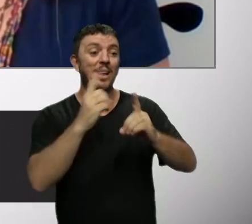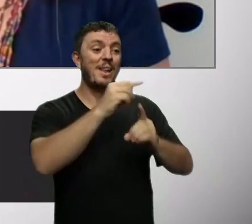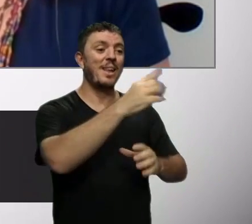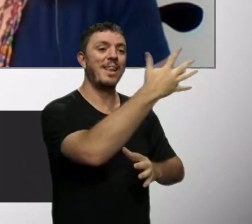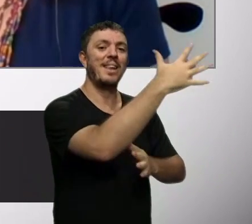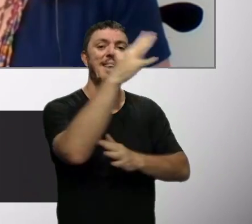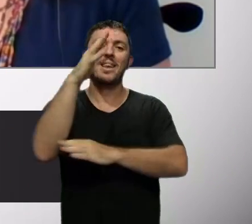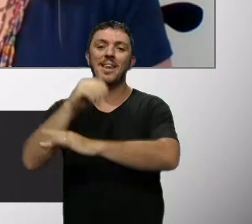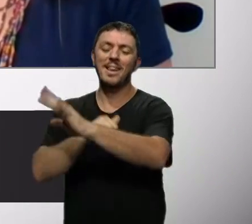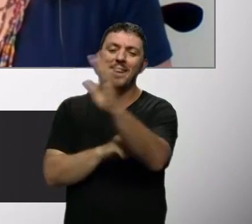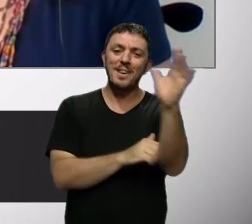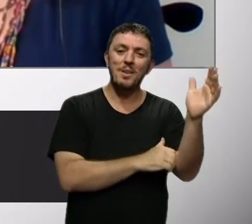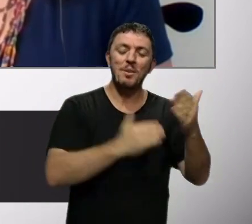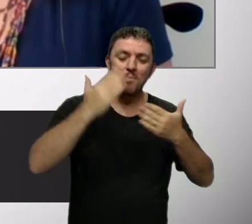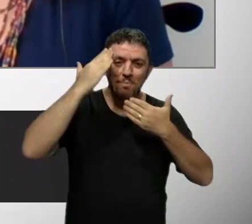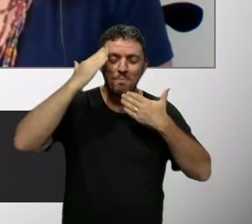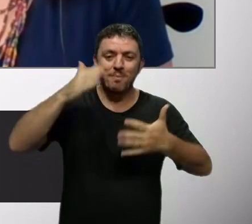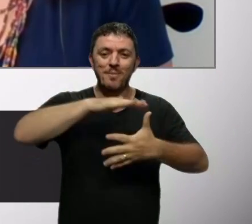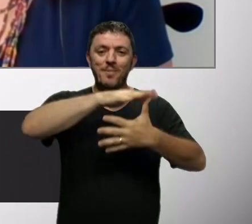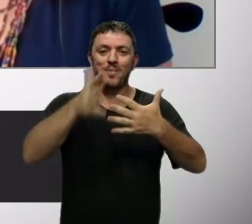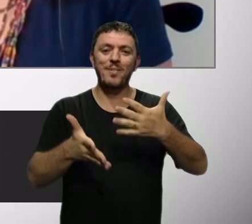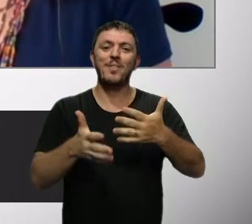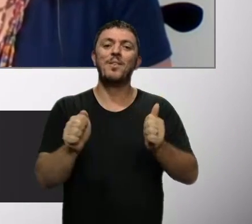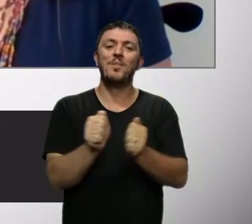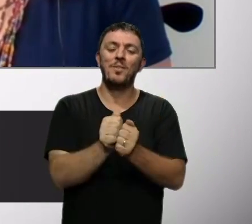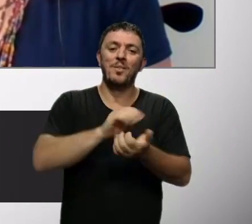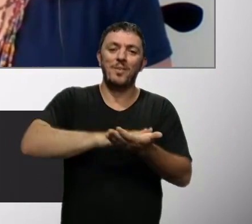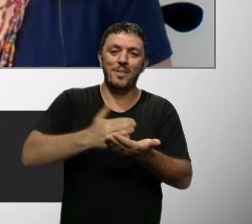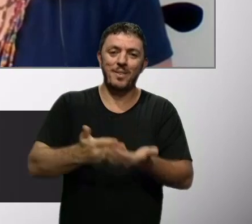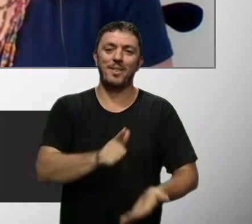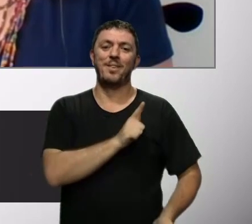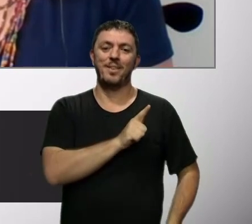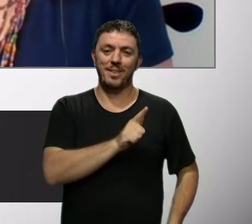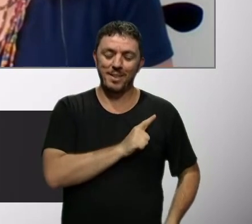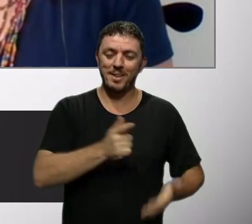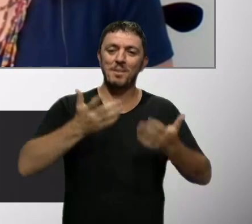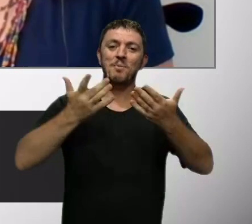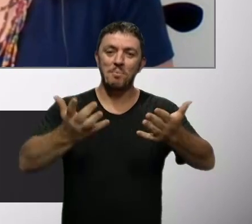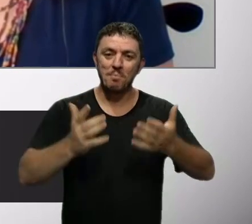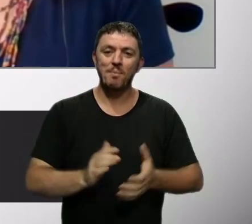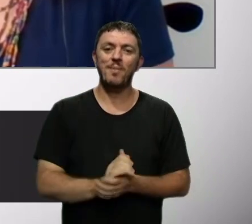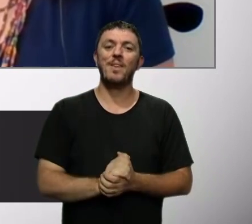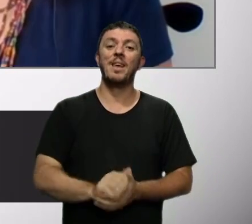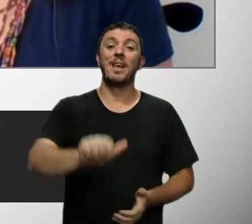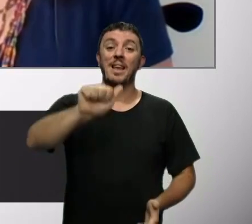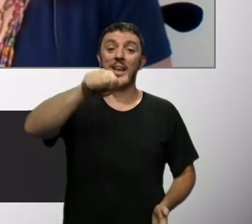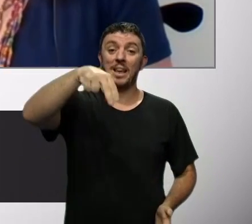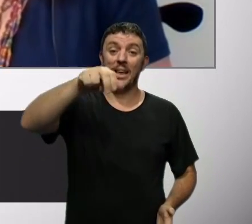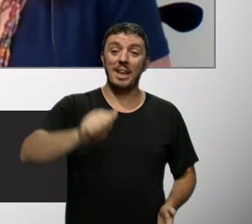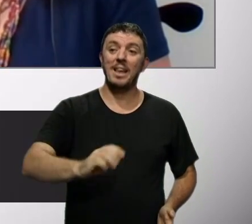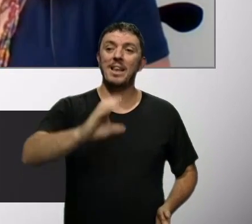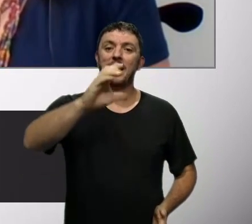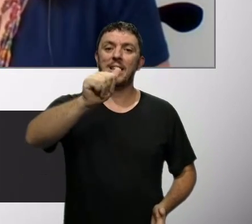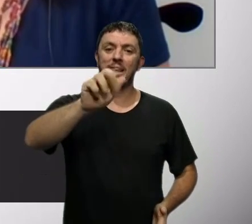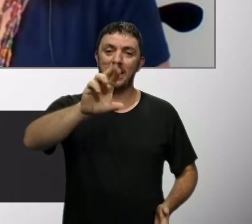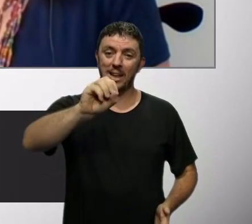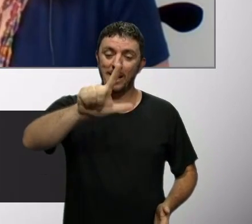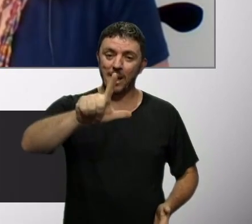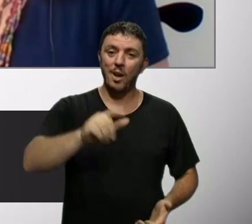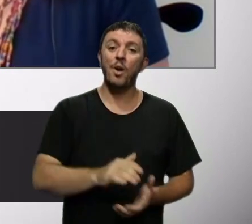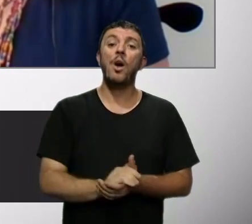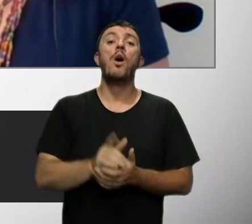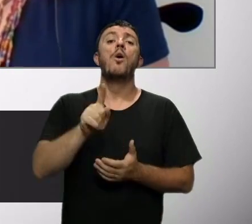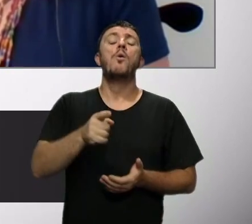tradução em Libras, realizada pelo intérprete Luciano Germano. Ana Carol Tomé, como já citei anteriormente,